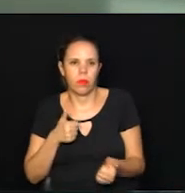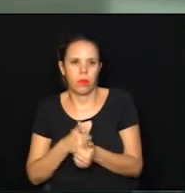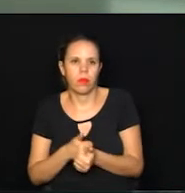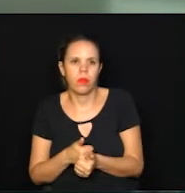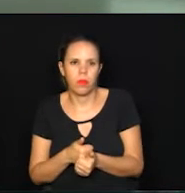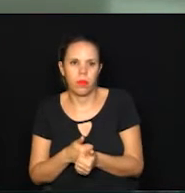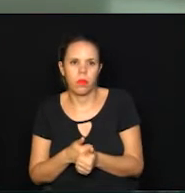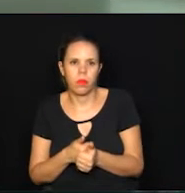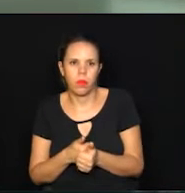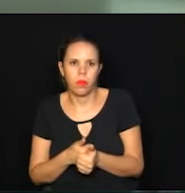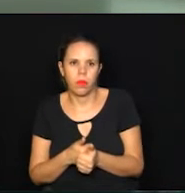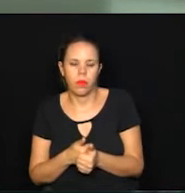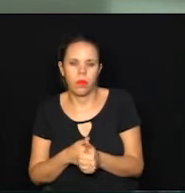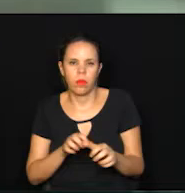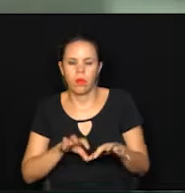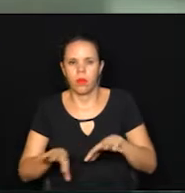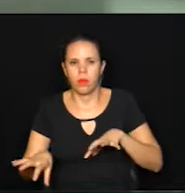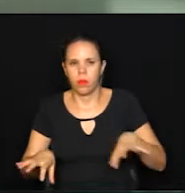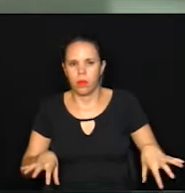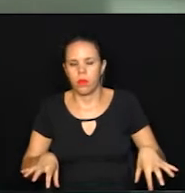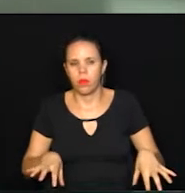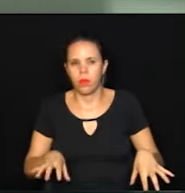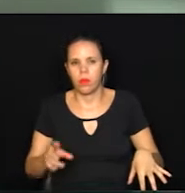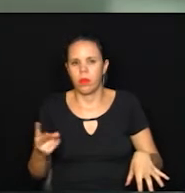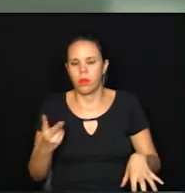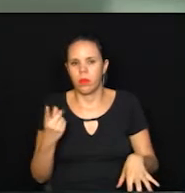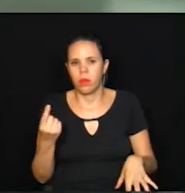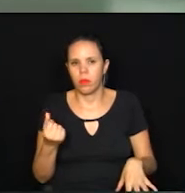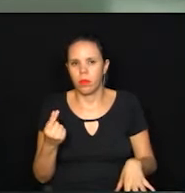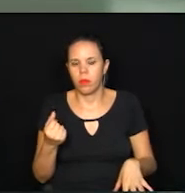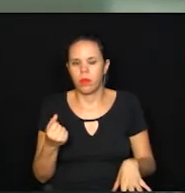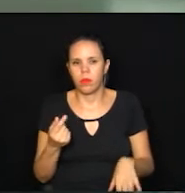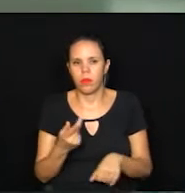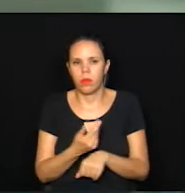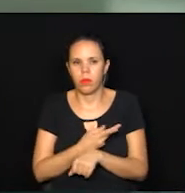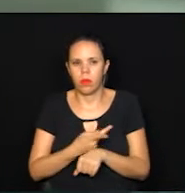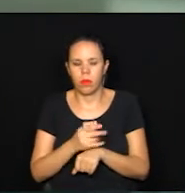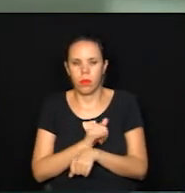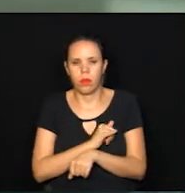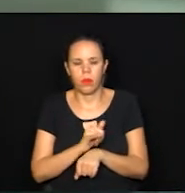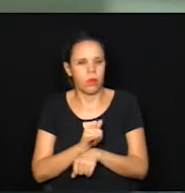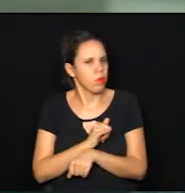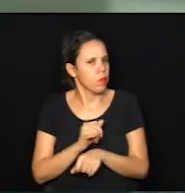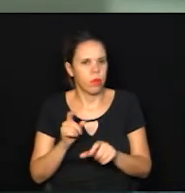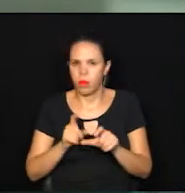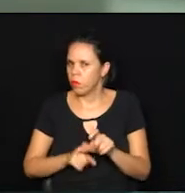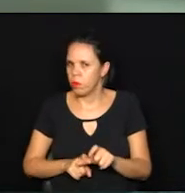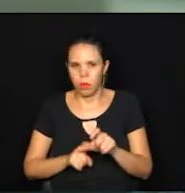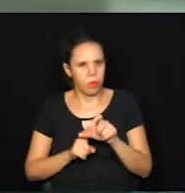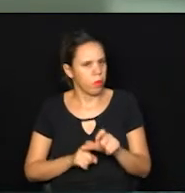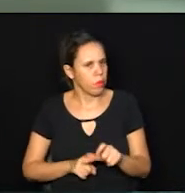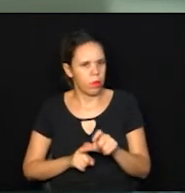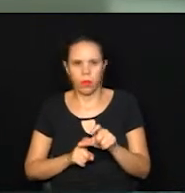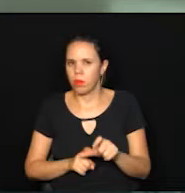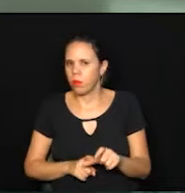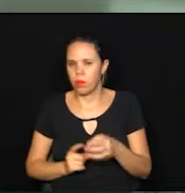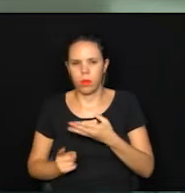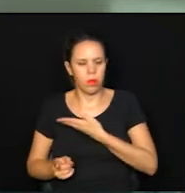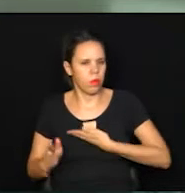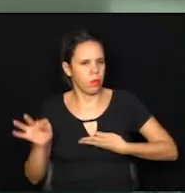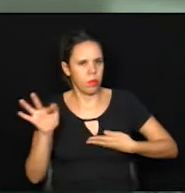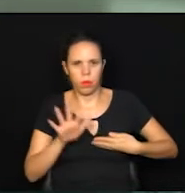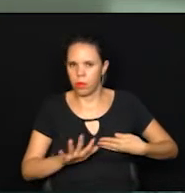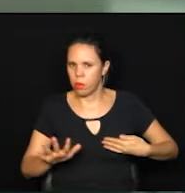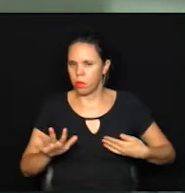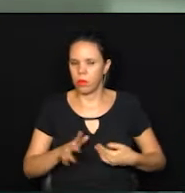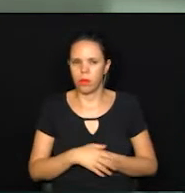aproximassem, dividissem os custos e fossem atrás de uma estratégia que não dependesse do governo federal.